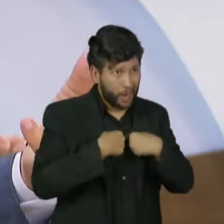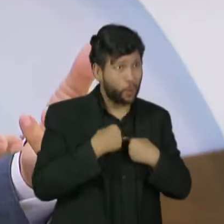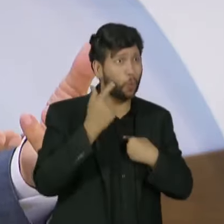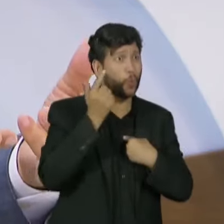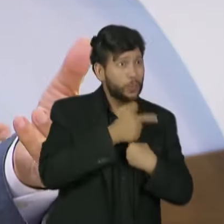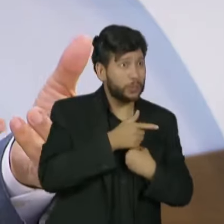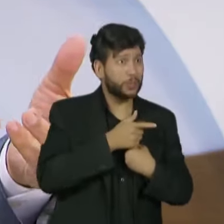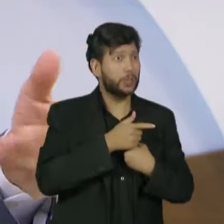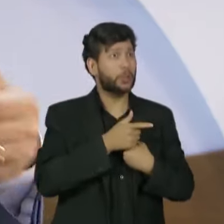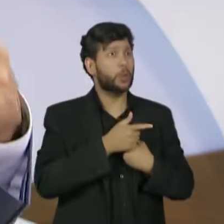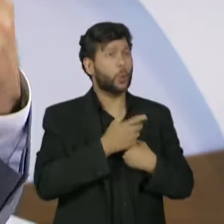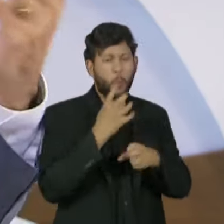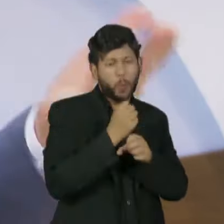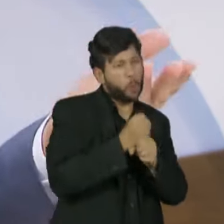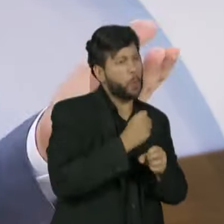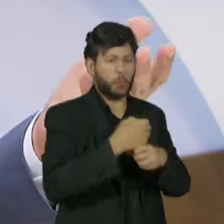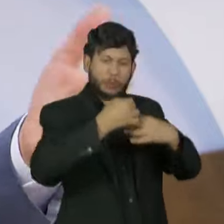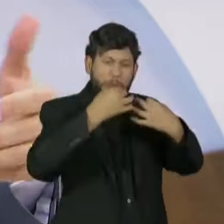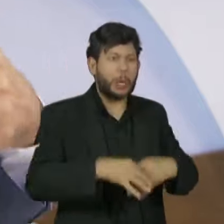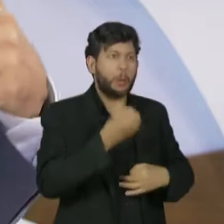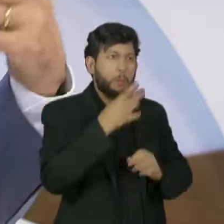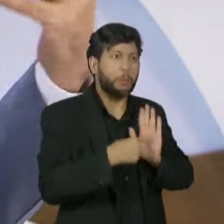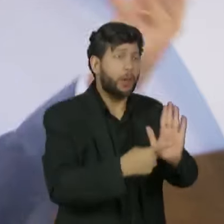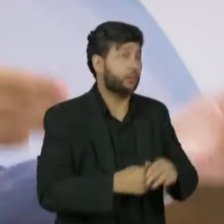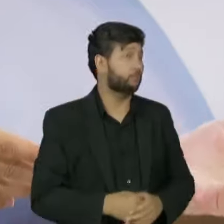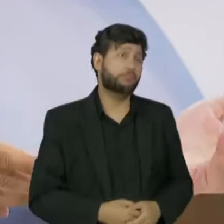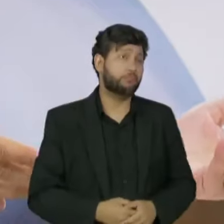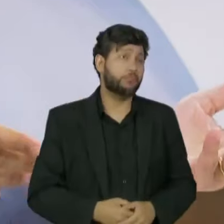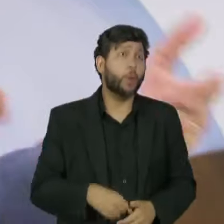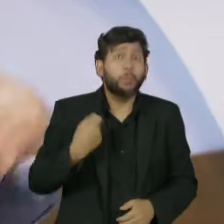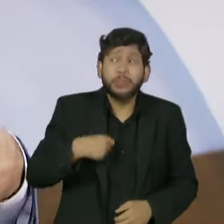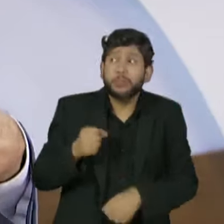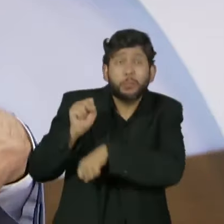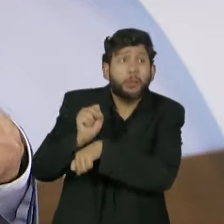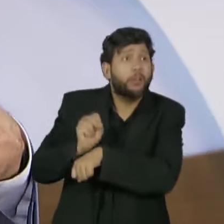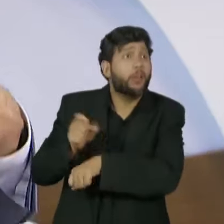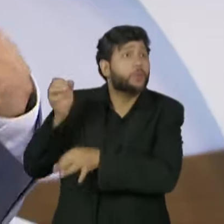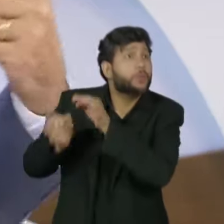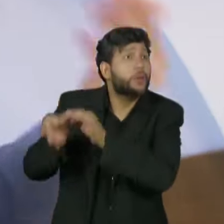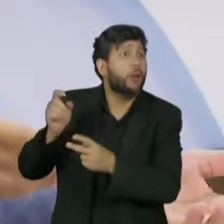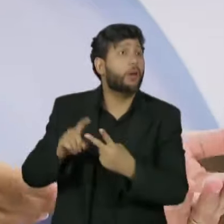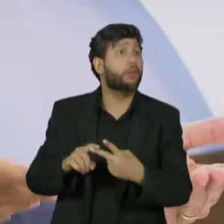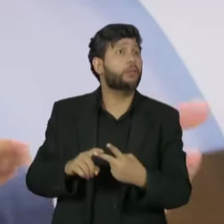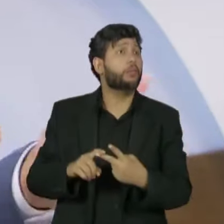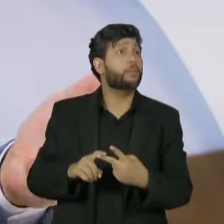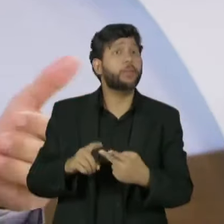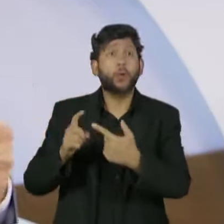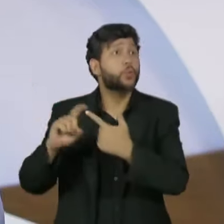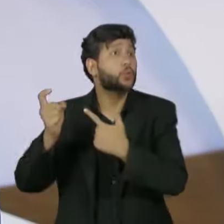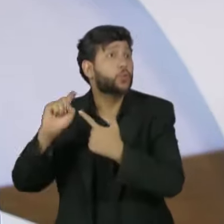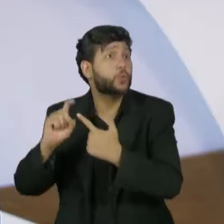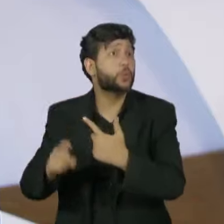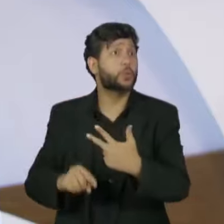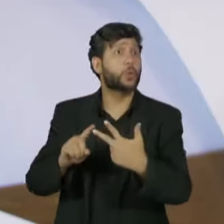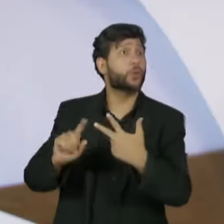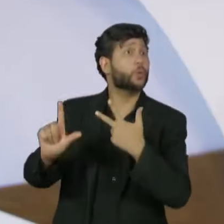entregar um resultado. Eu dependo do judiciário, eu dependo do próprio executivo, eu dependo do